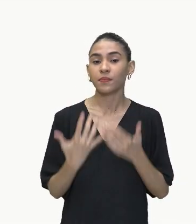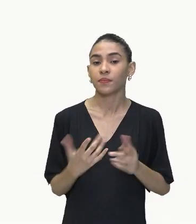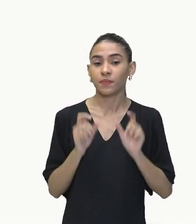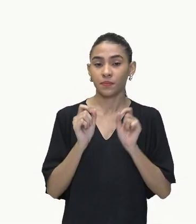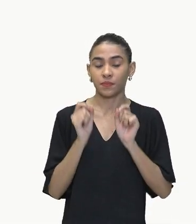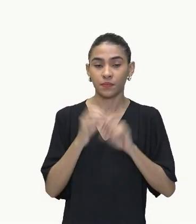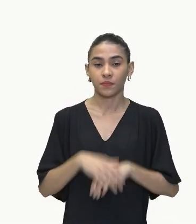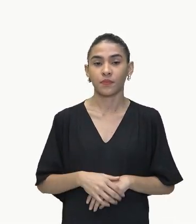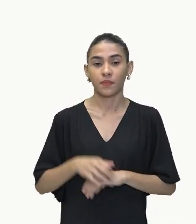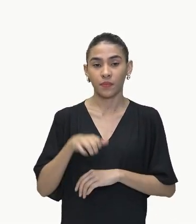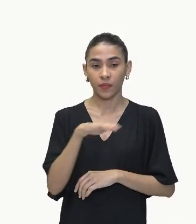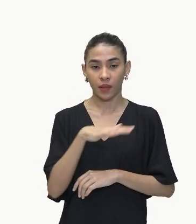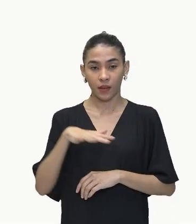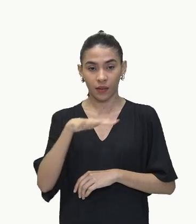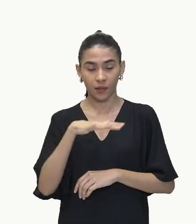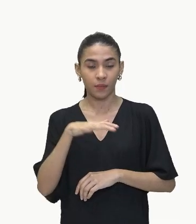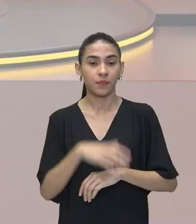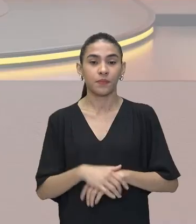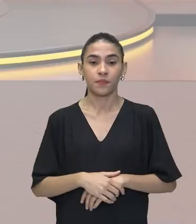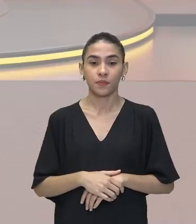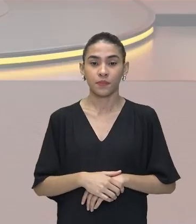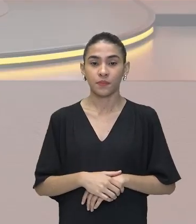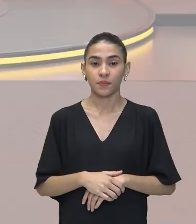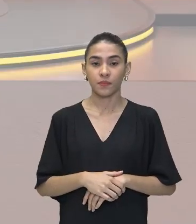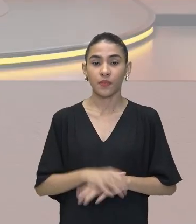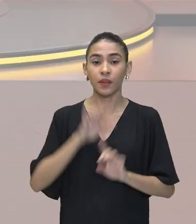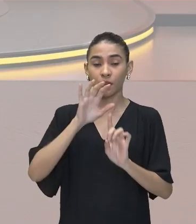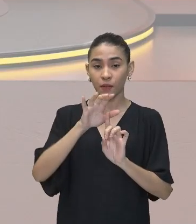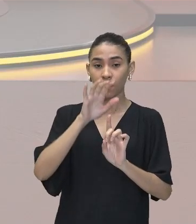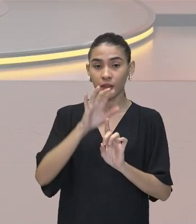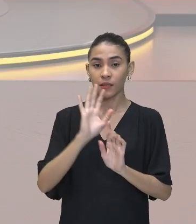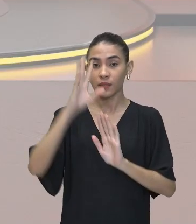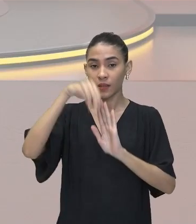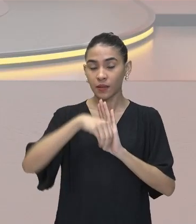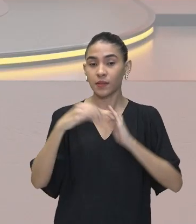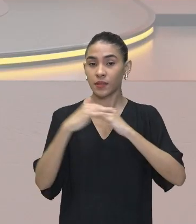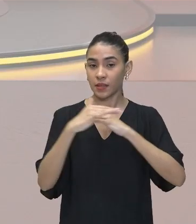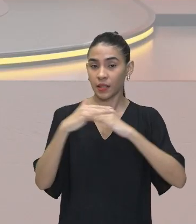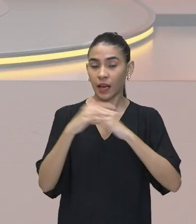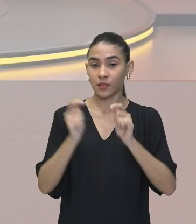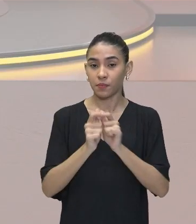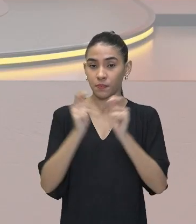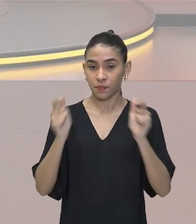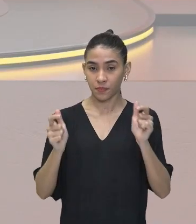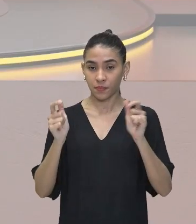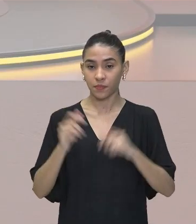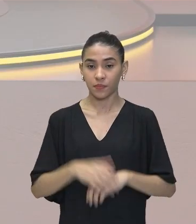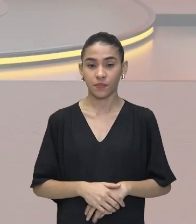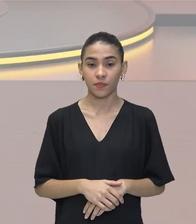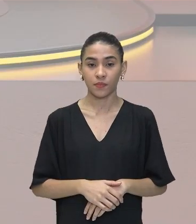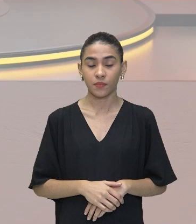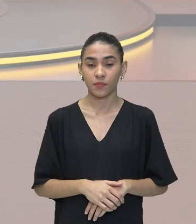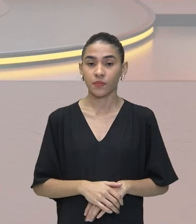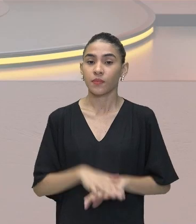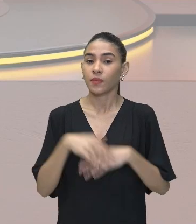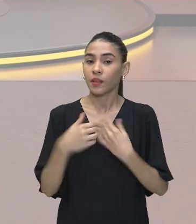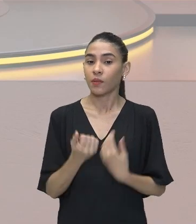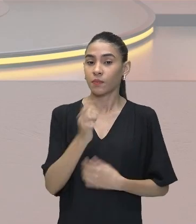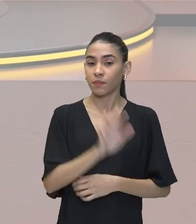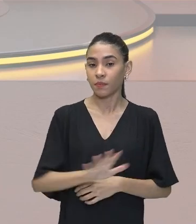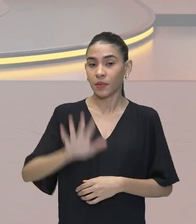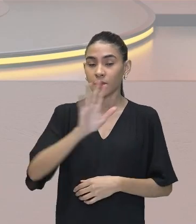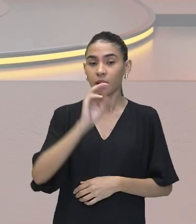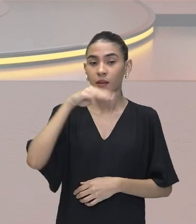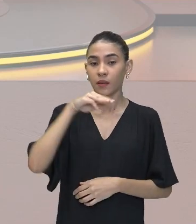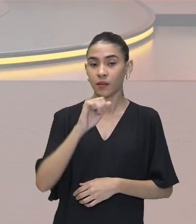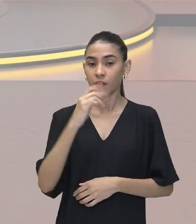a região ou as regiões de influência das cidades, tá? A gente vai observar aqui esse mapa, nós vamos